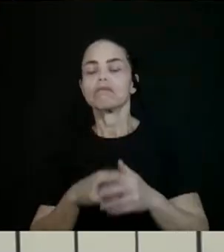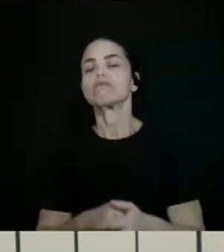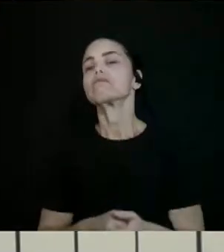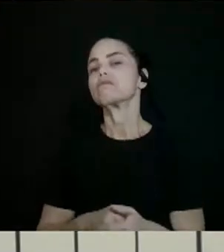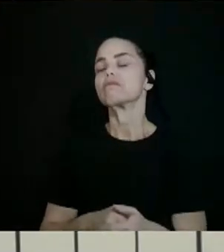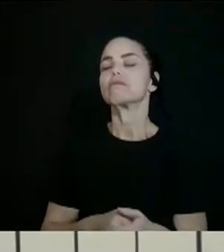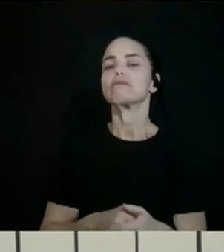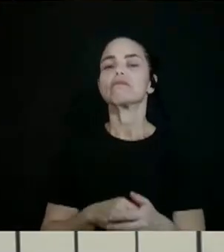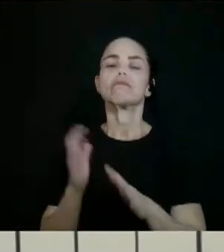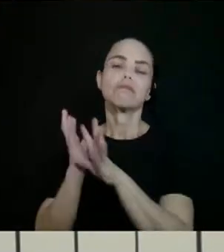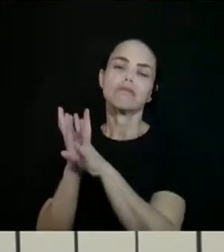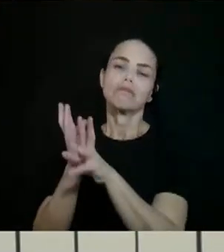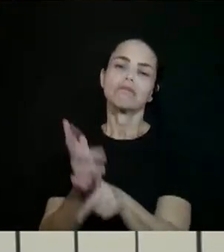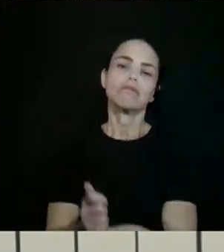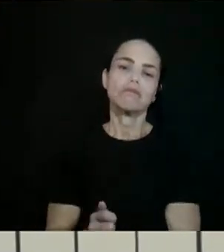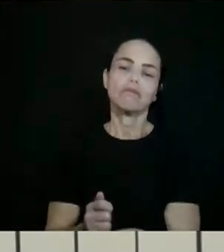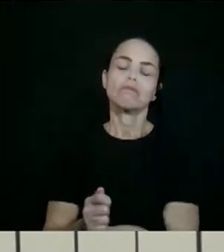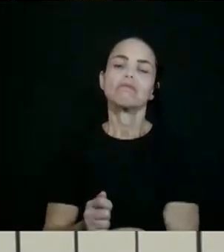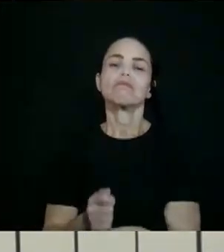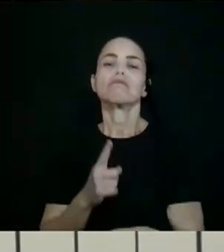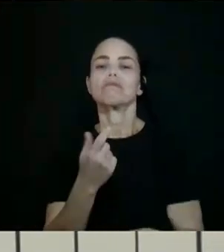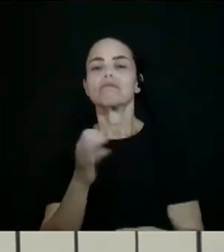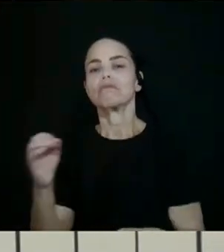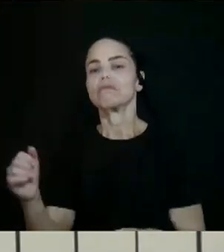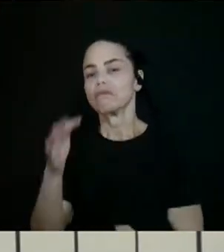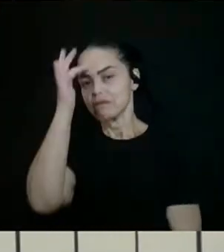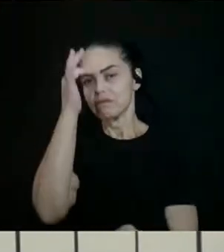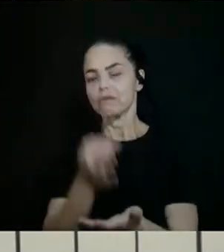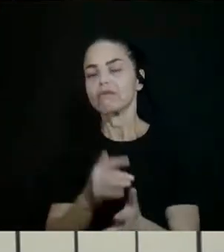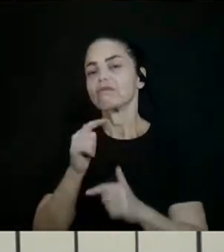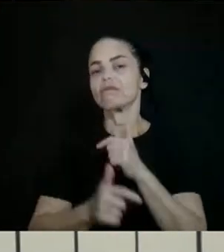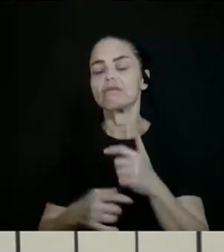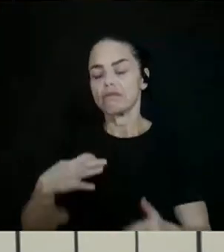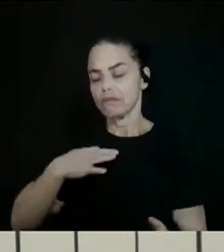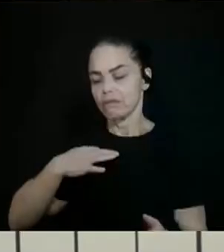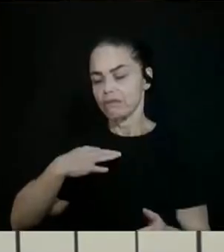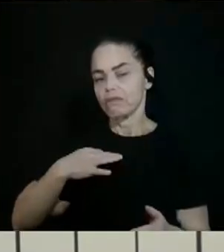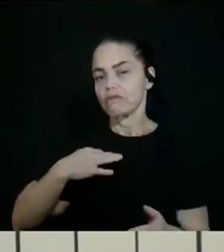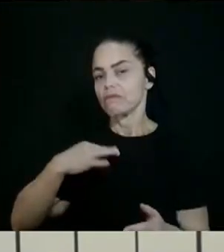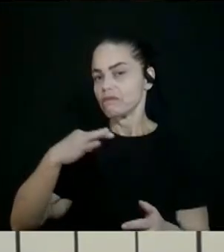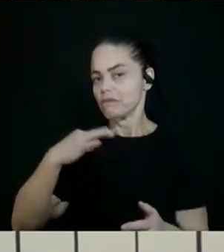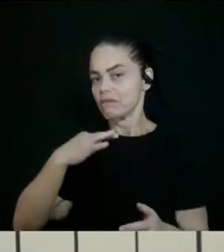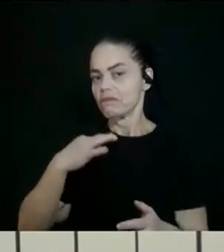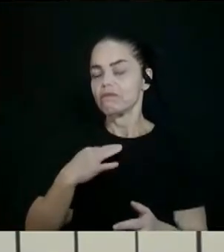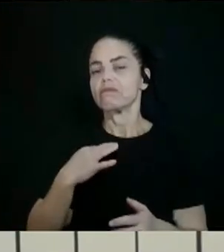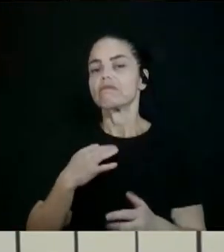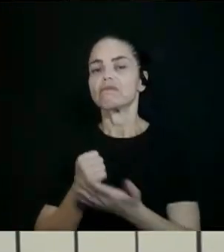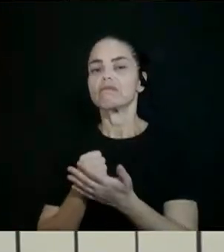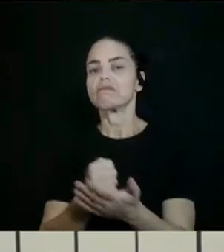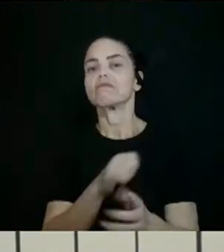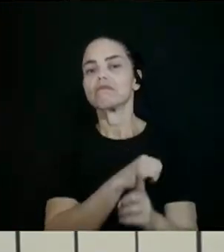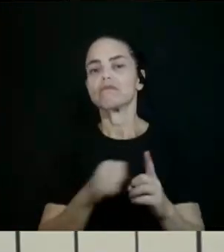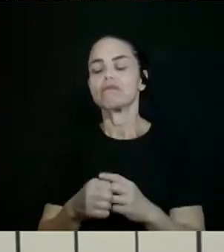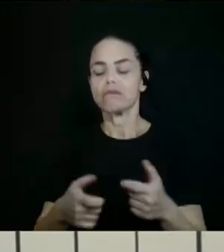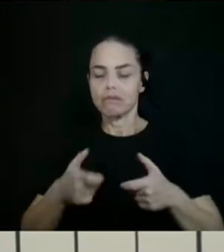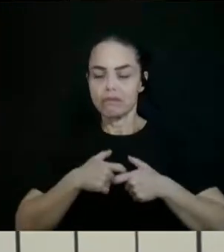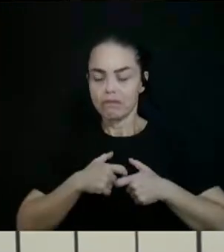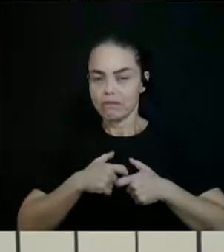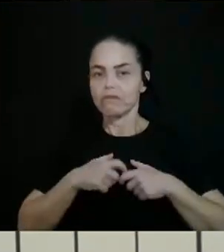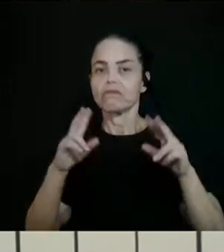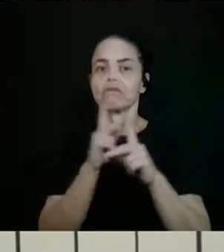trajetória centenária de fé, trabalho voluntário e ações sociais. A medalha Arautos da Paz foi